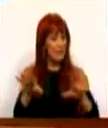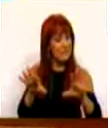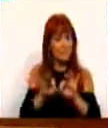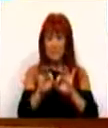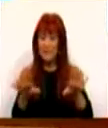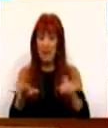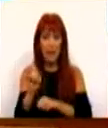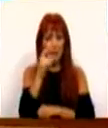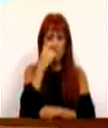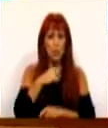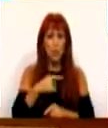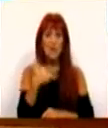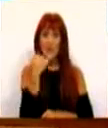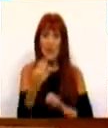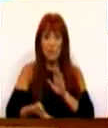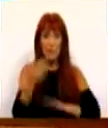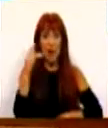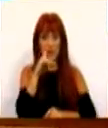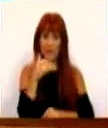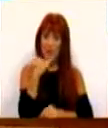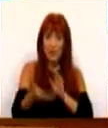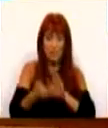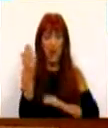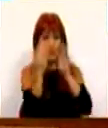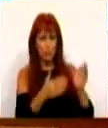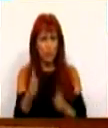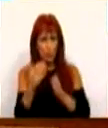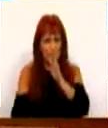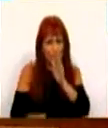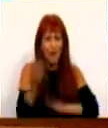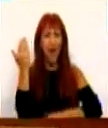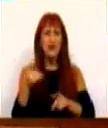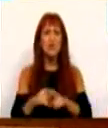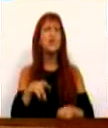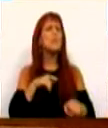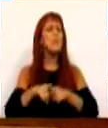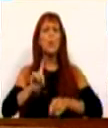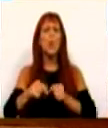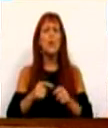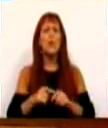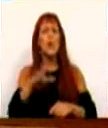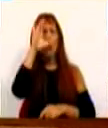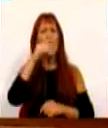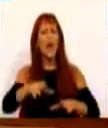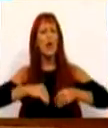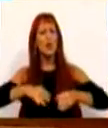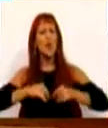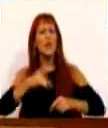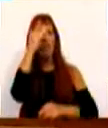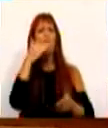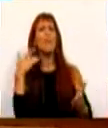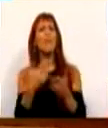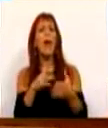sociedade onde as pessoas são mais felizes. Se forem mais felizes, produzem mais. Que políticas vai o Governo adotar para